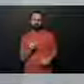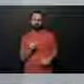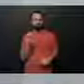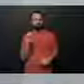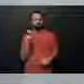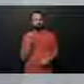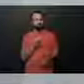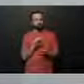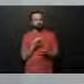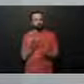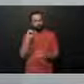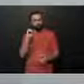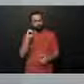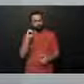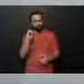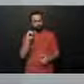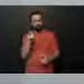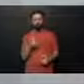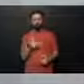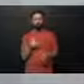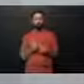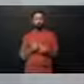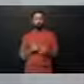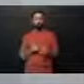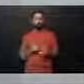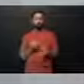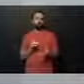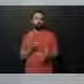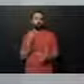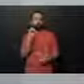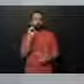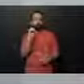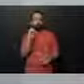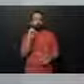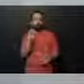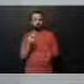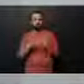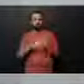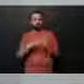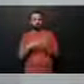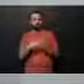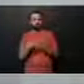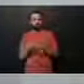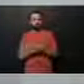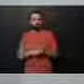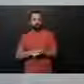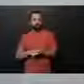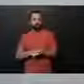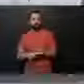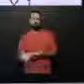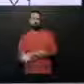0. Por quê? A mesma regrinha. O 0 indica a ausência de quantidades.